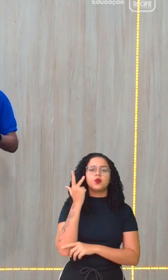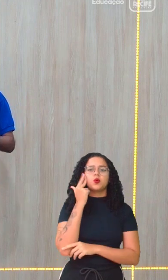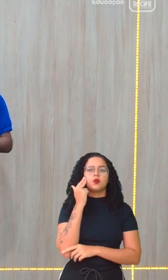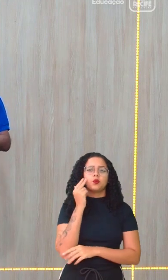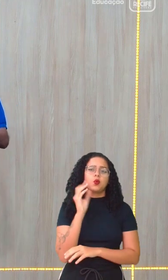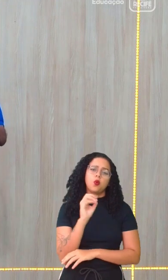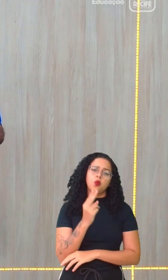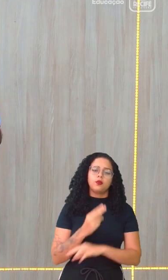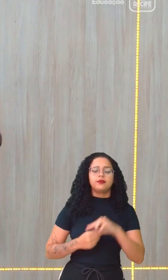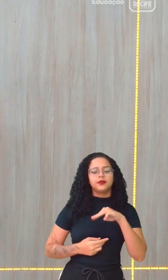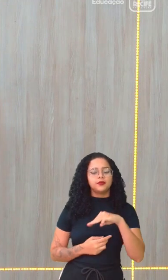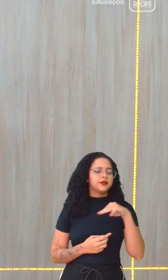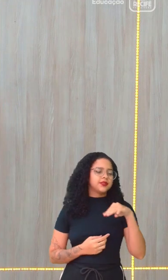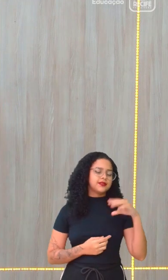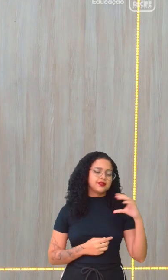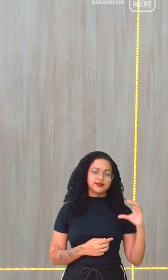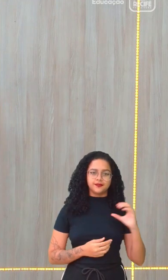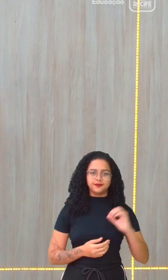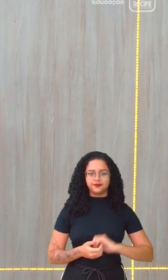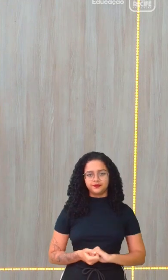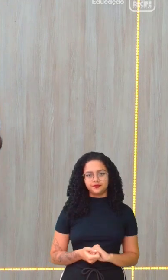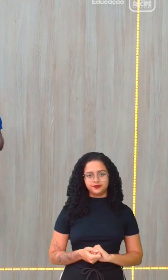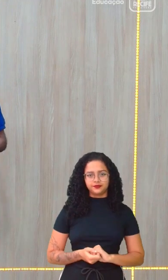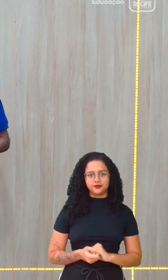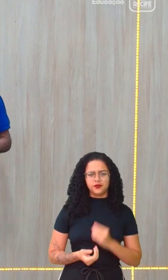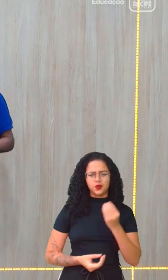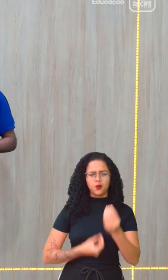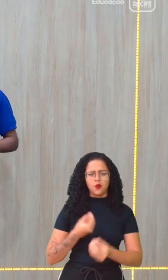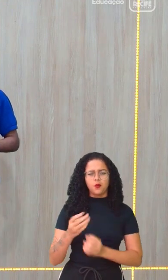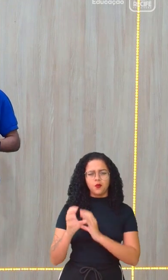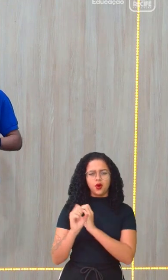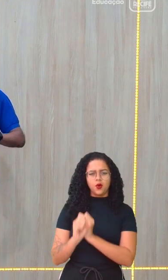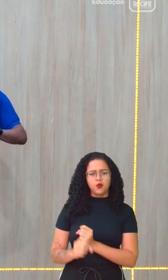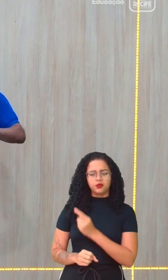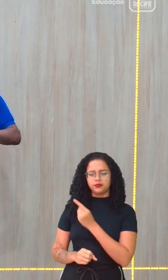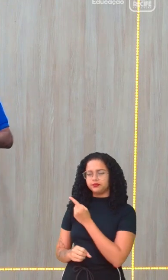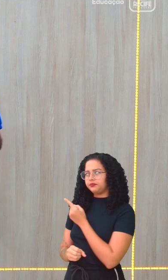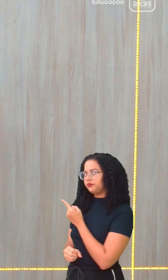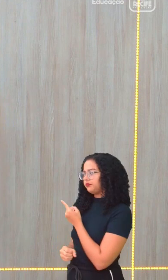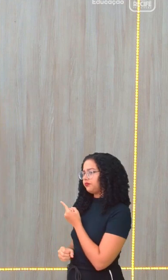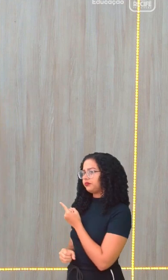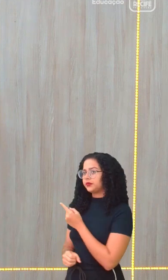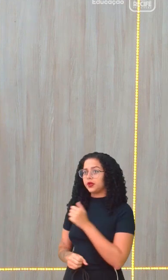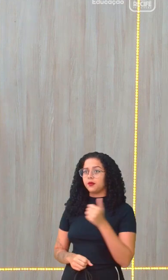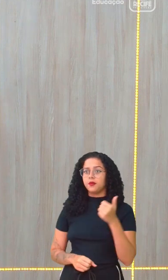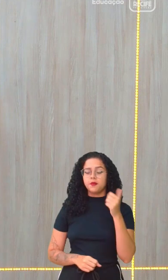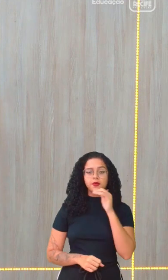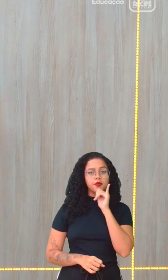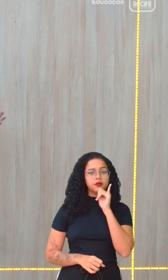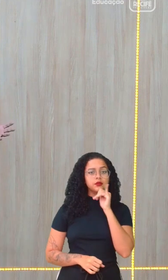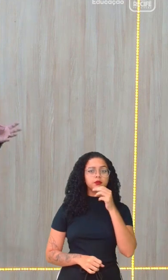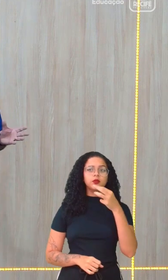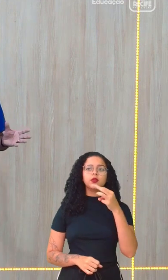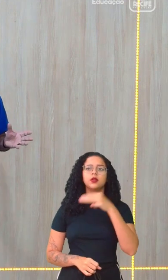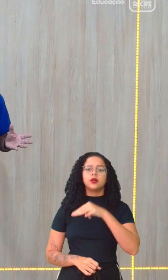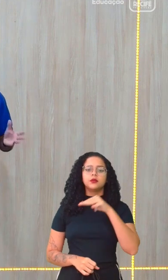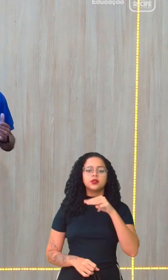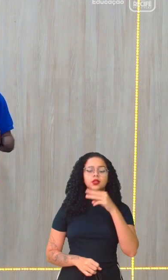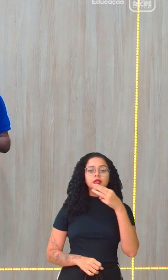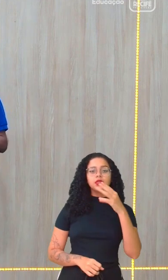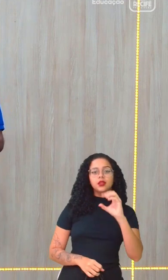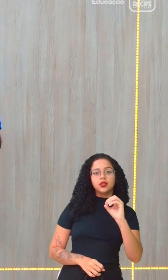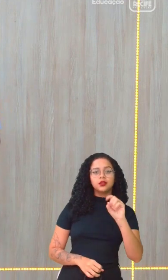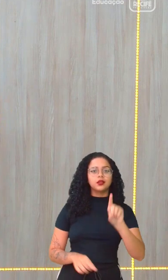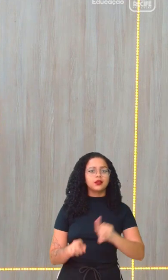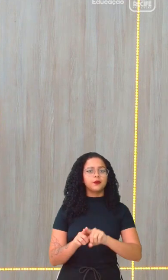ou chamado MMC. Ricardinho, como é que calcula isso? O primeiro exemplo que coloquei para vocês é o MMC de